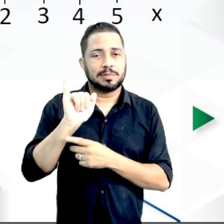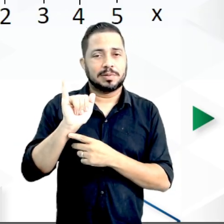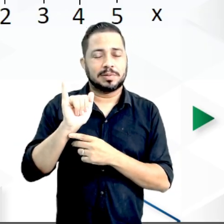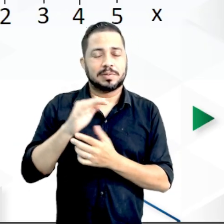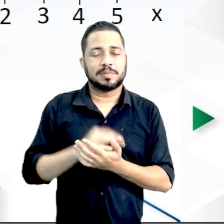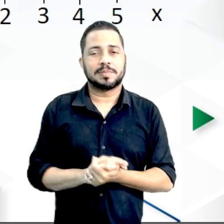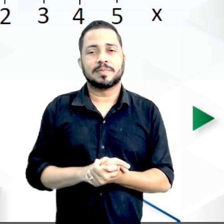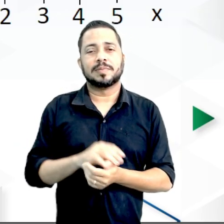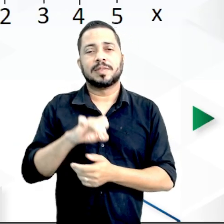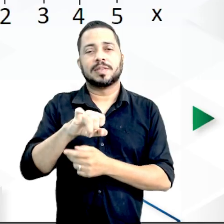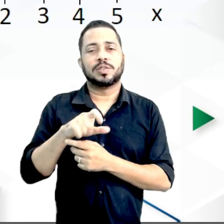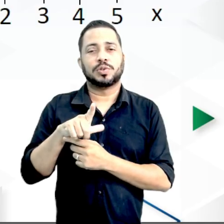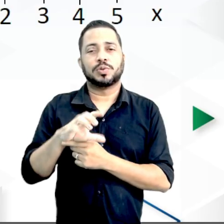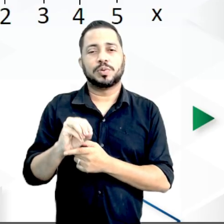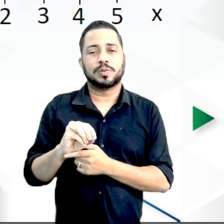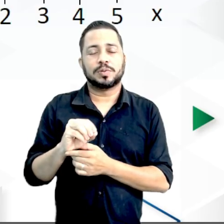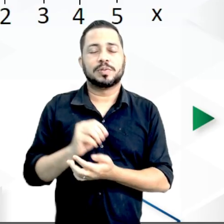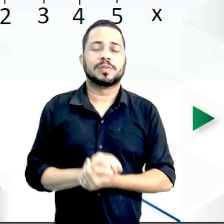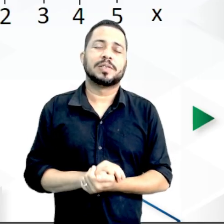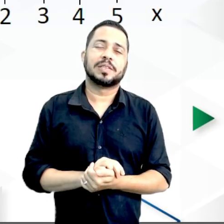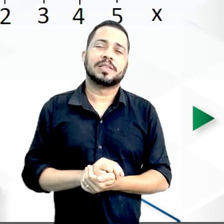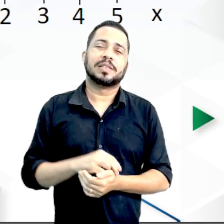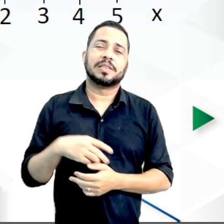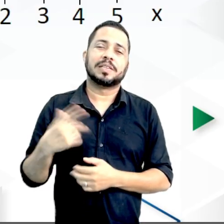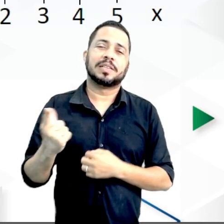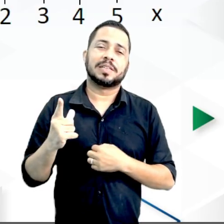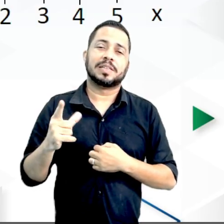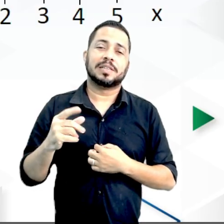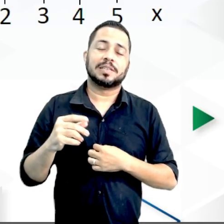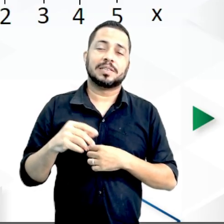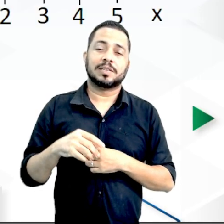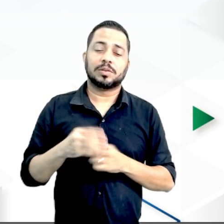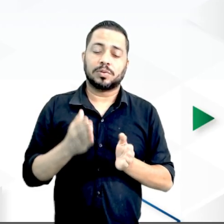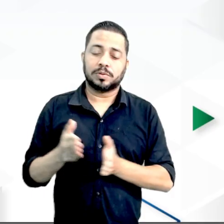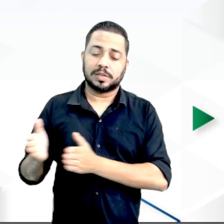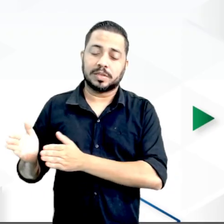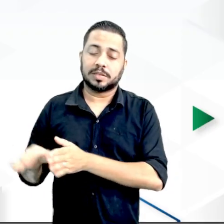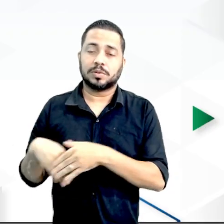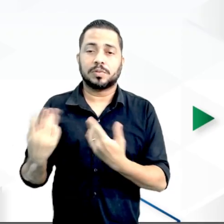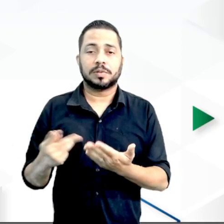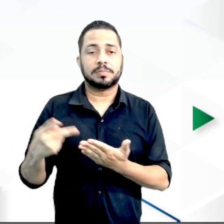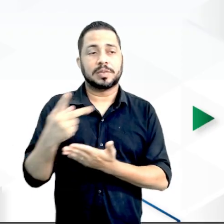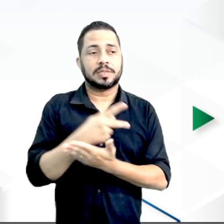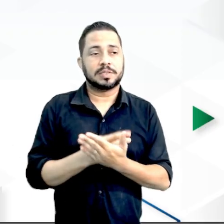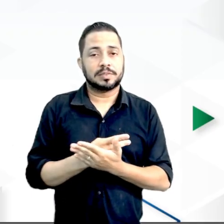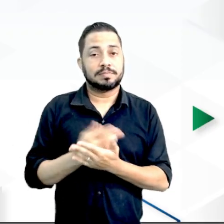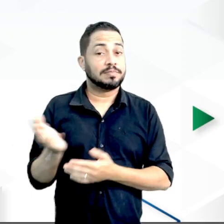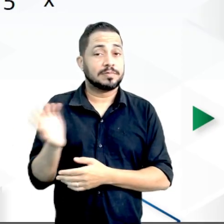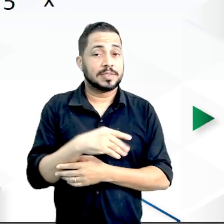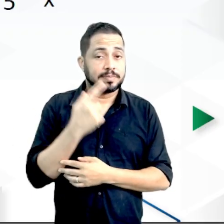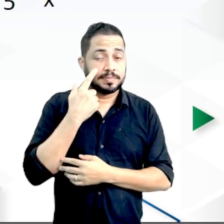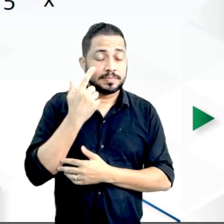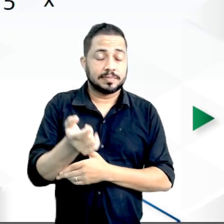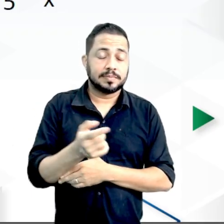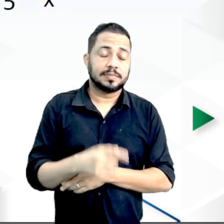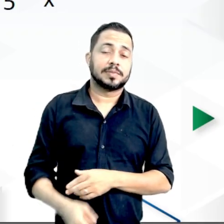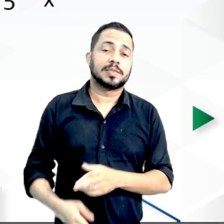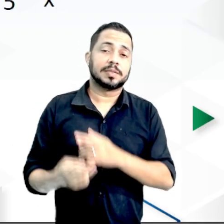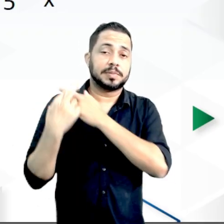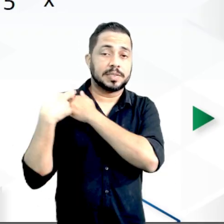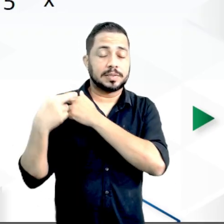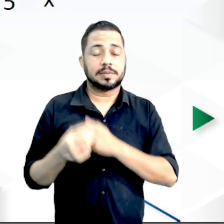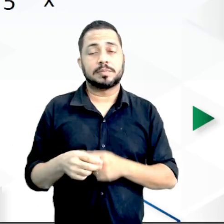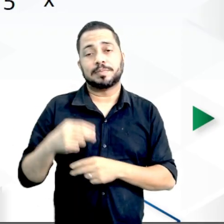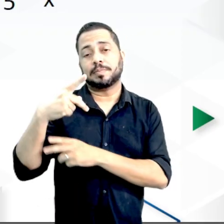o eixo da ordenadas ou o eixo da imagem. Tranquilo? Então vamos lá agora. Representação de um